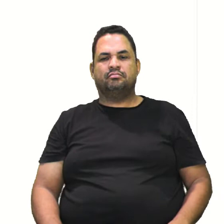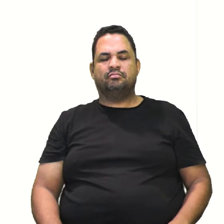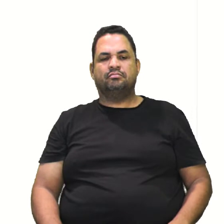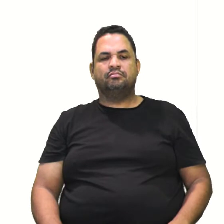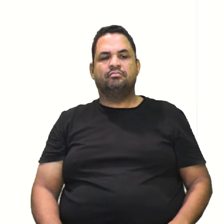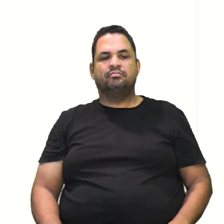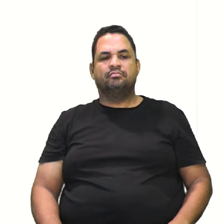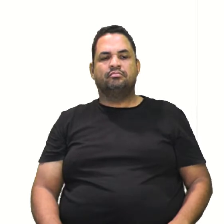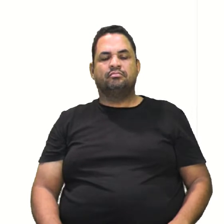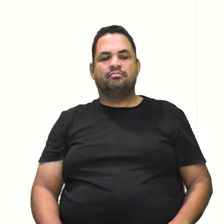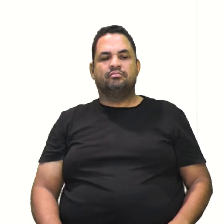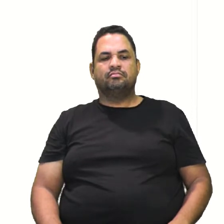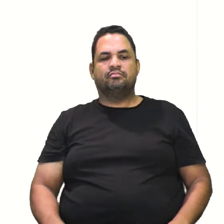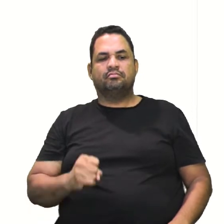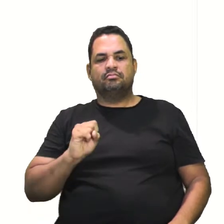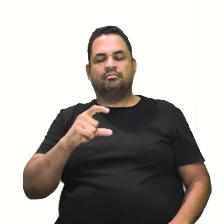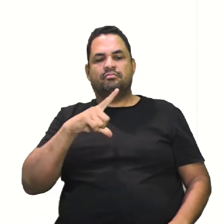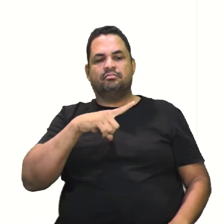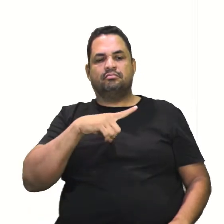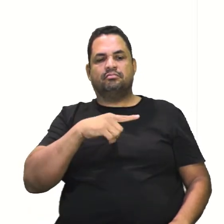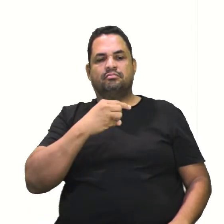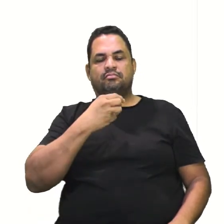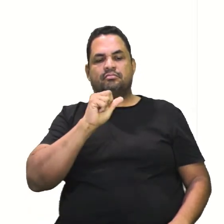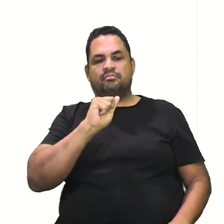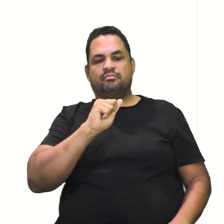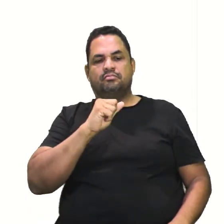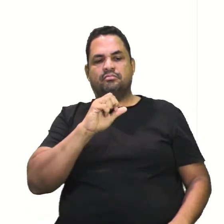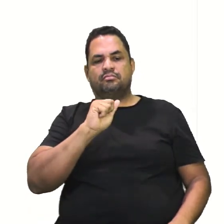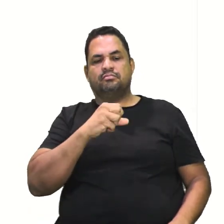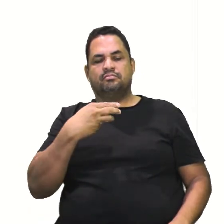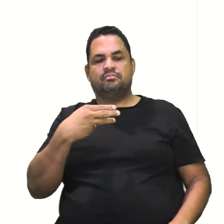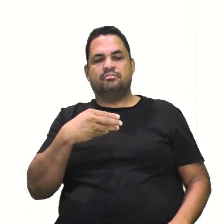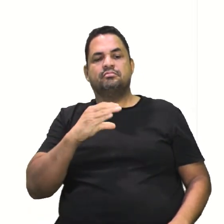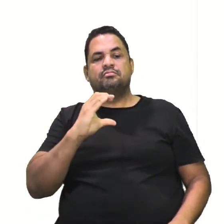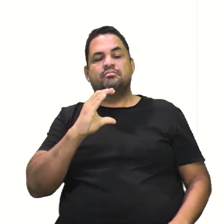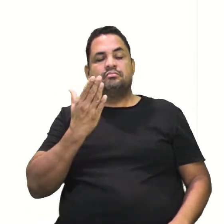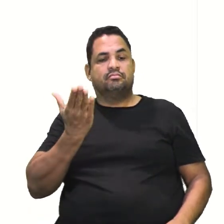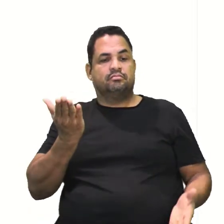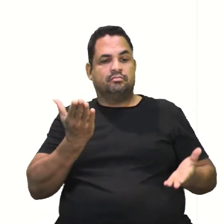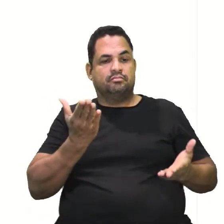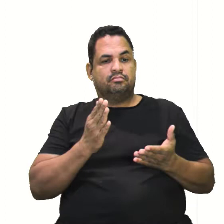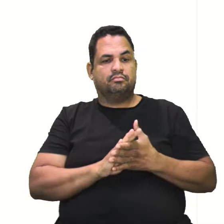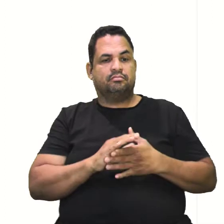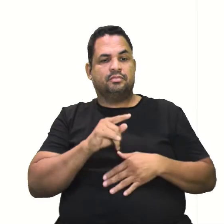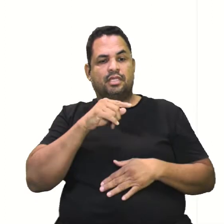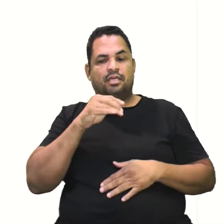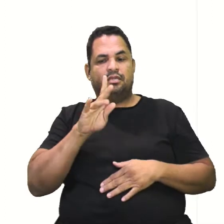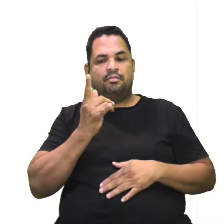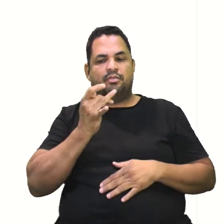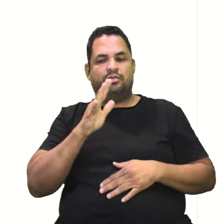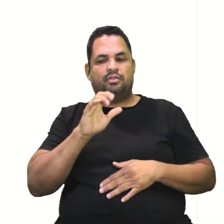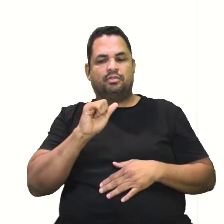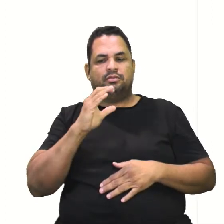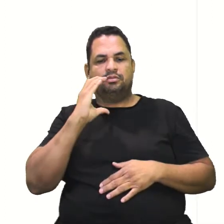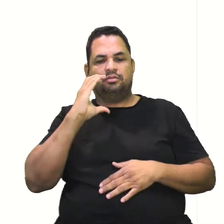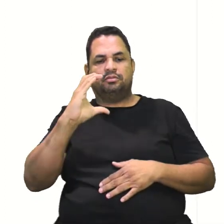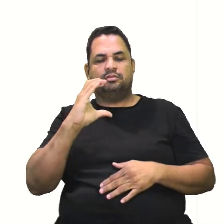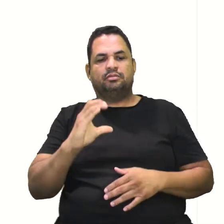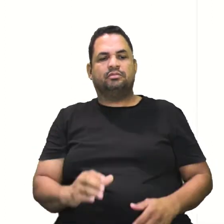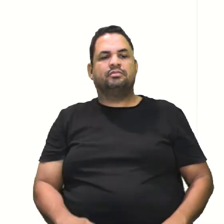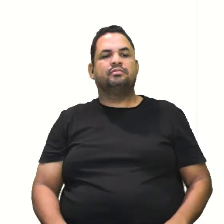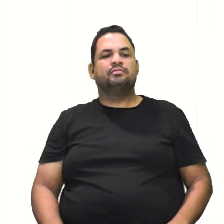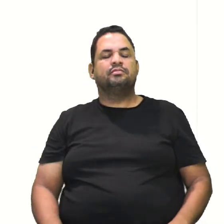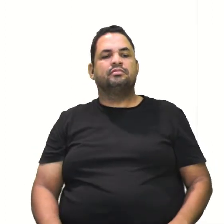A é 3. Se eu tenho o A3, o C5, lembra que nesse caso quem é minha hipotenusa? É o B. É o C. É o C,